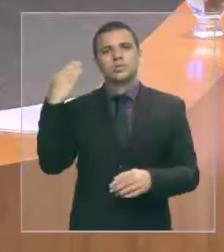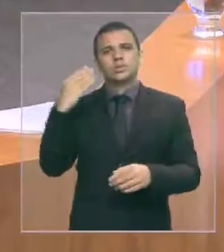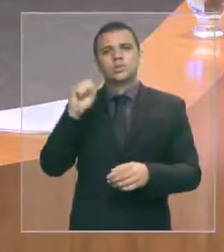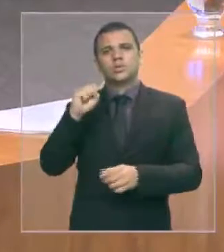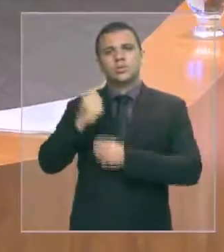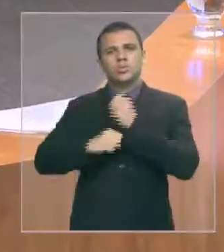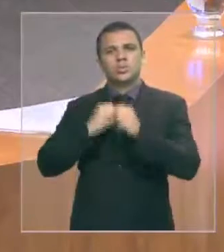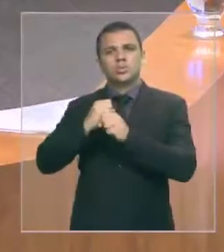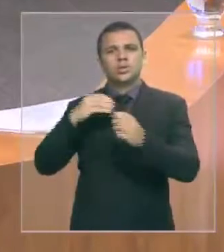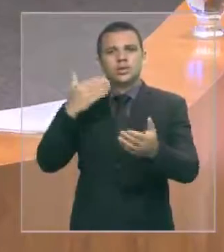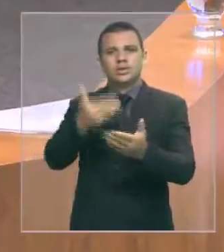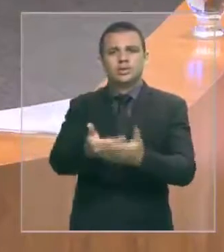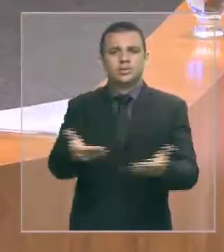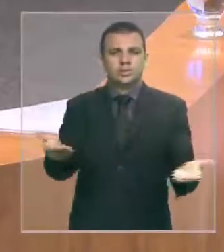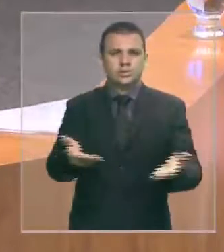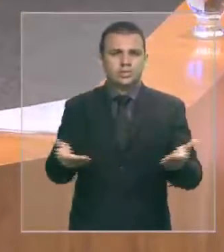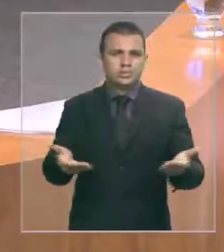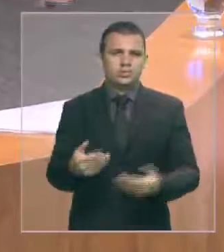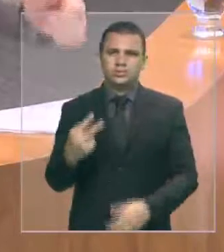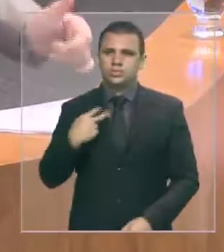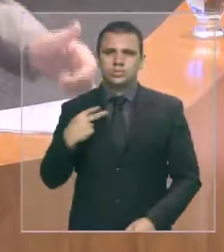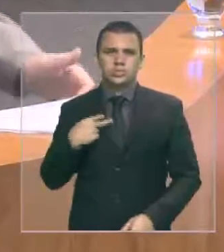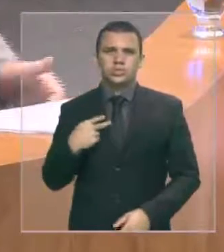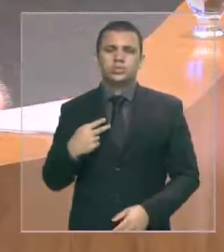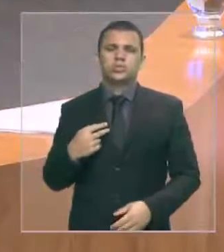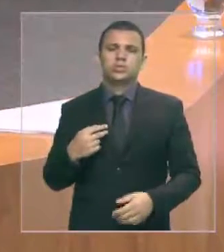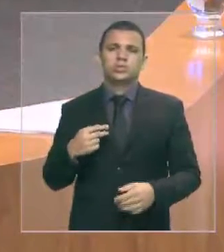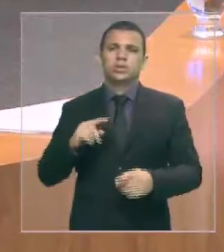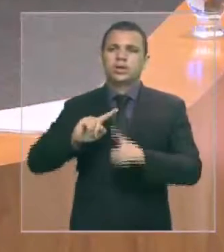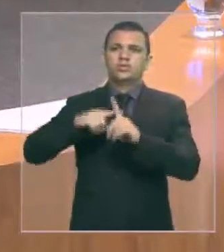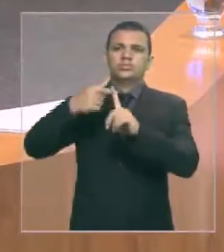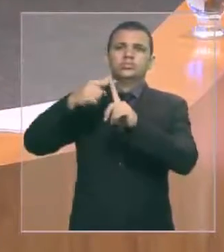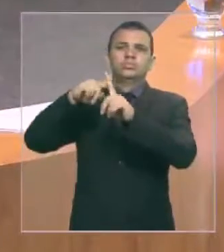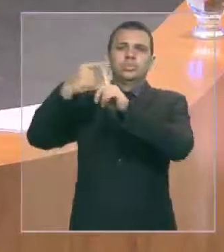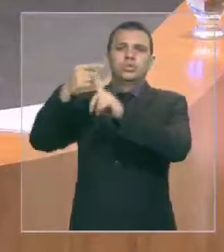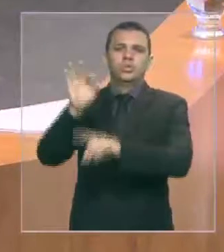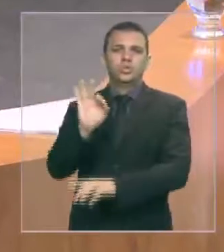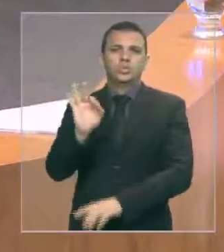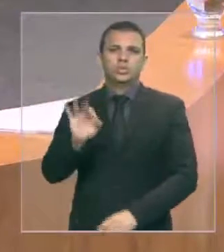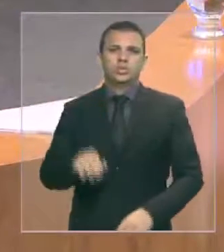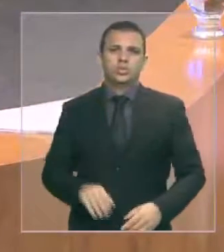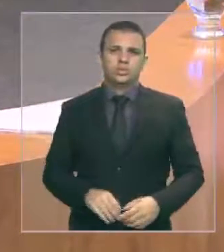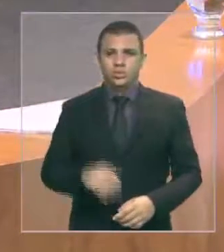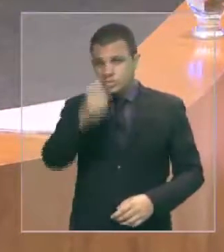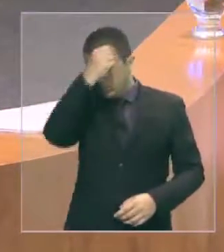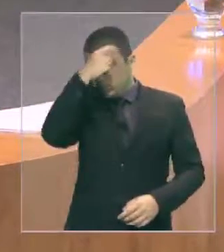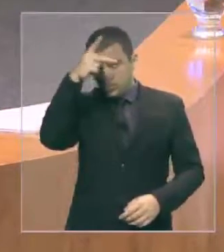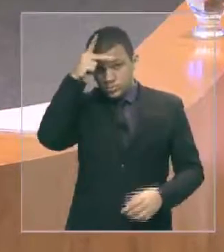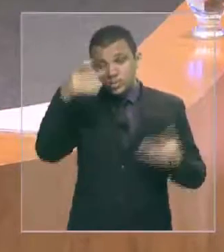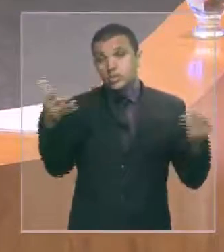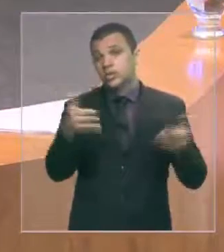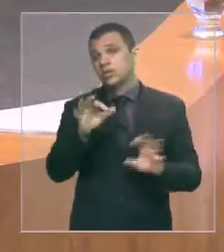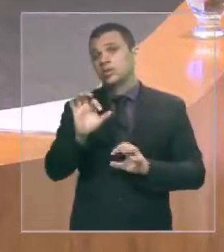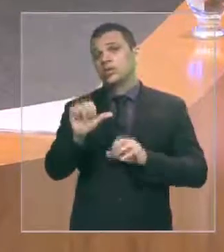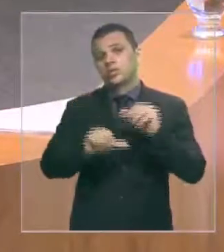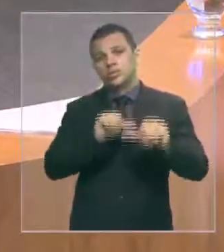anos, sem aumento. O que o prefeito fez foi um realinhamento,